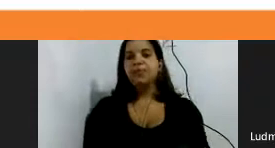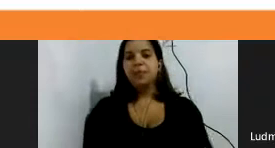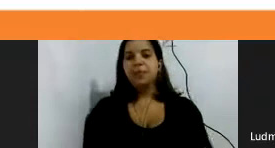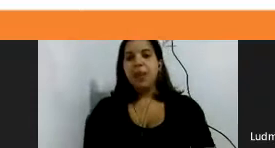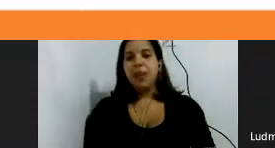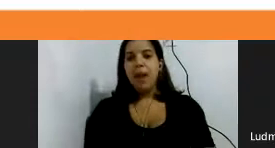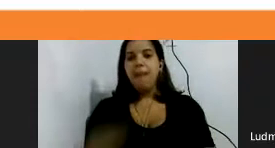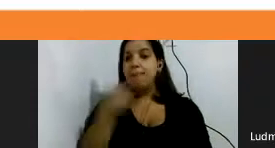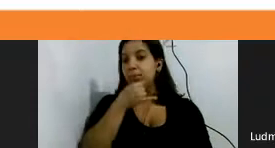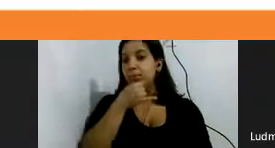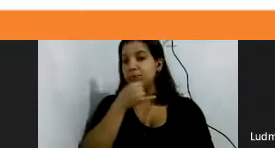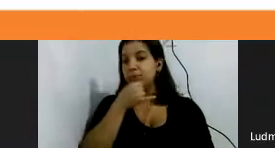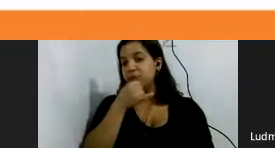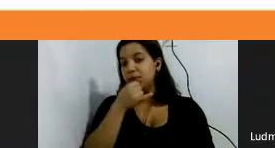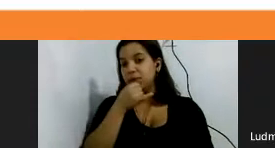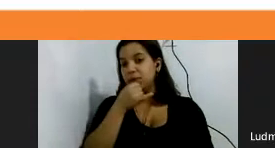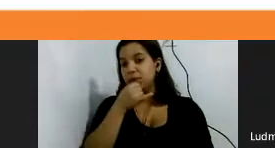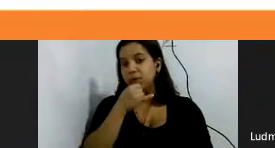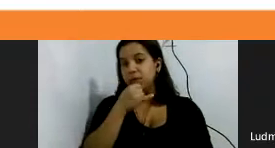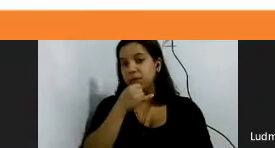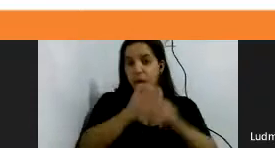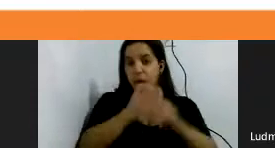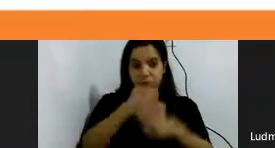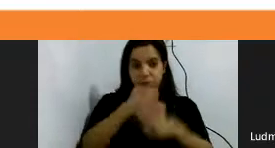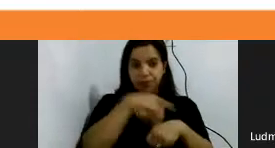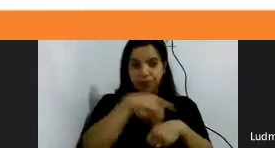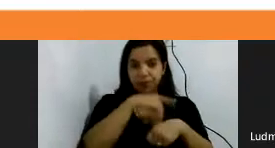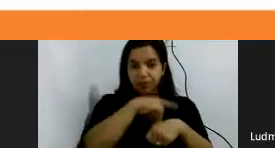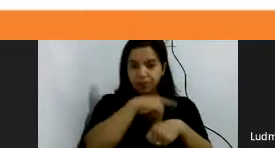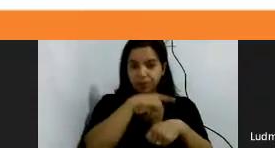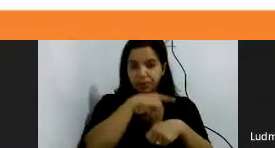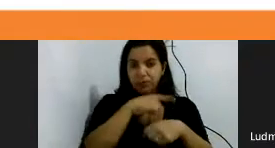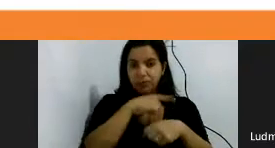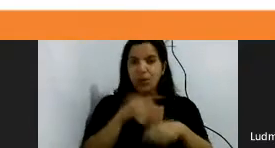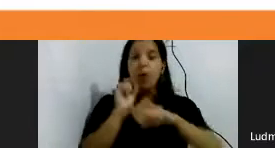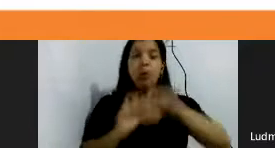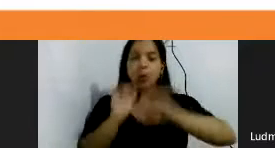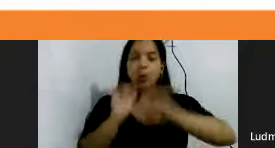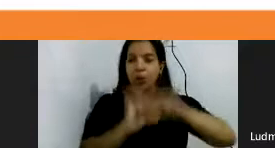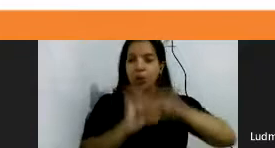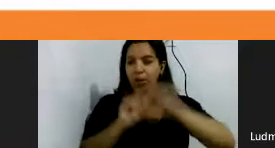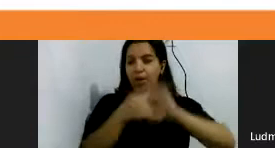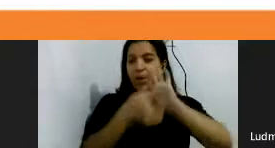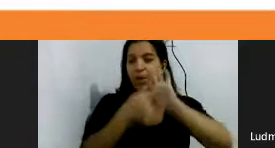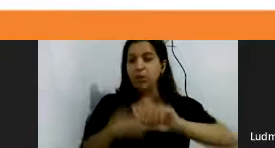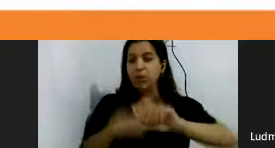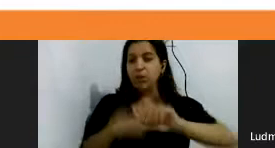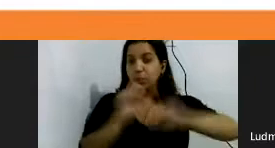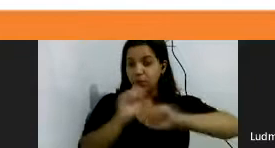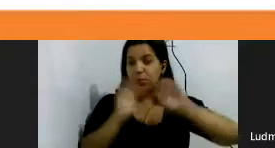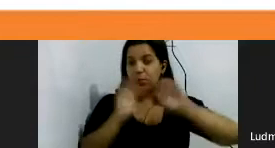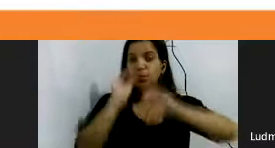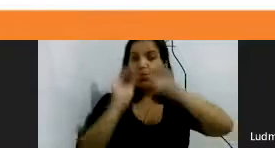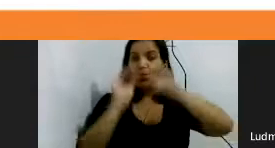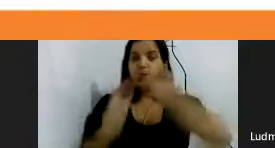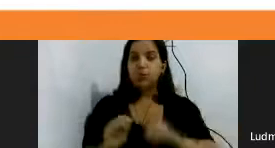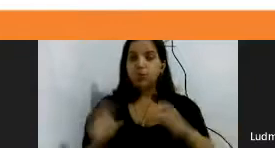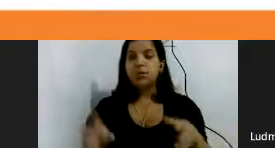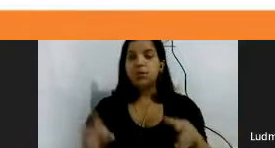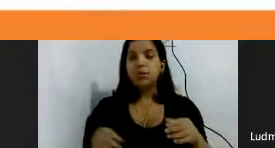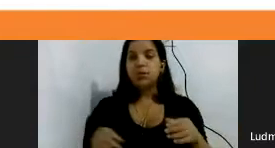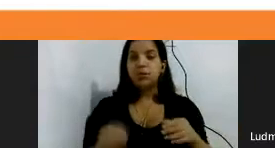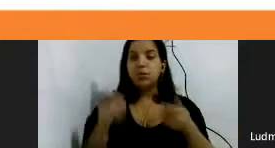a gente fala dessa alteração na transferase, isso condiz diretamente com a inserção